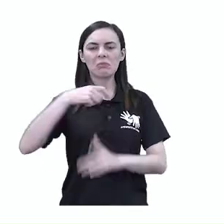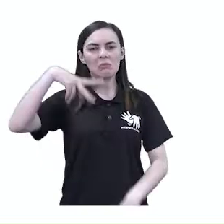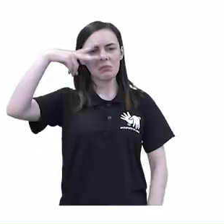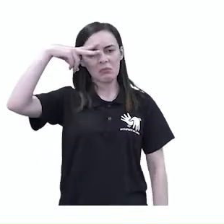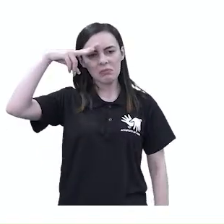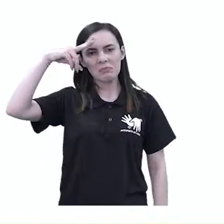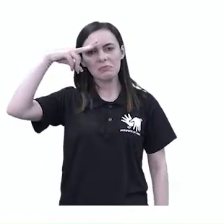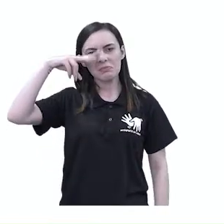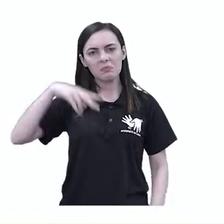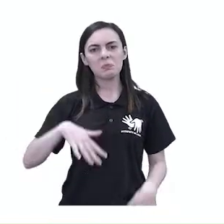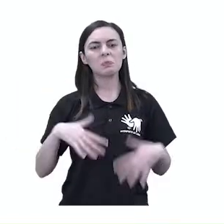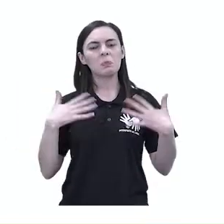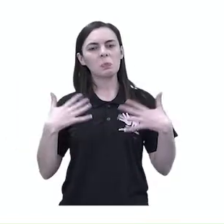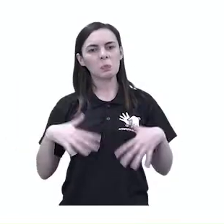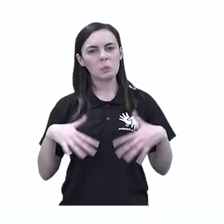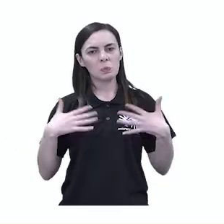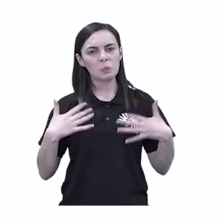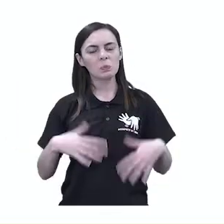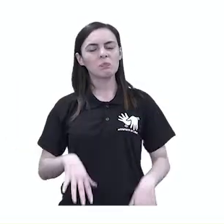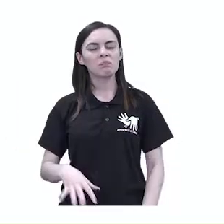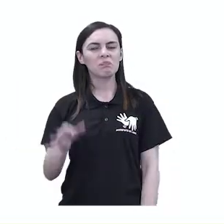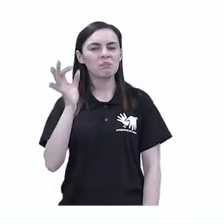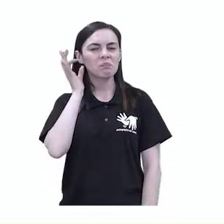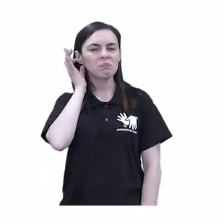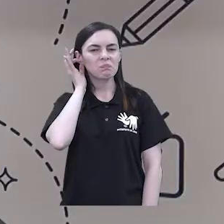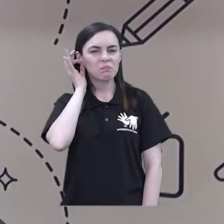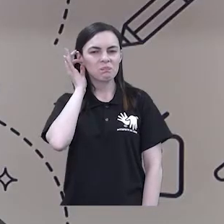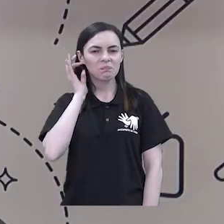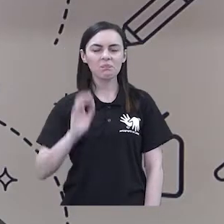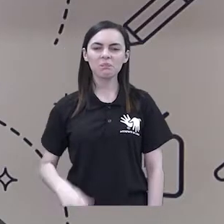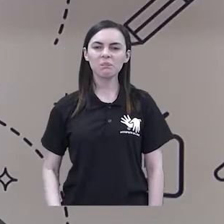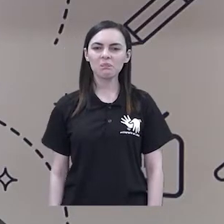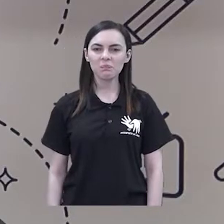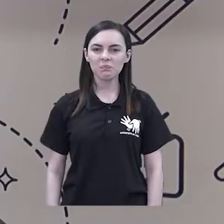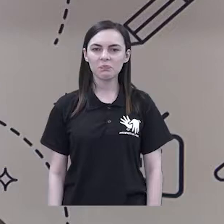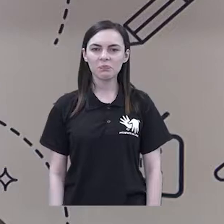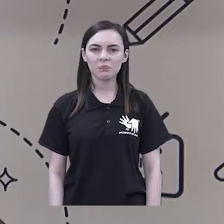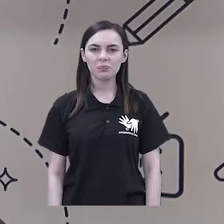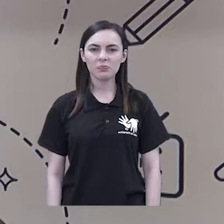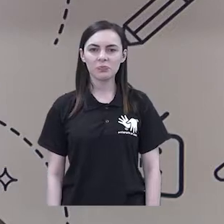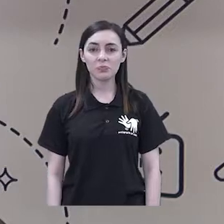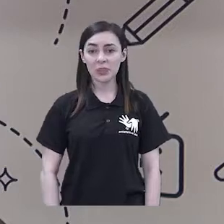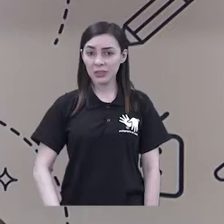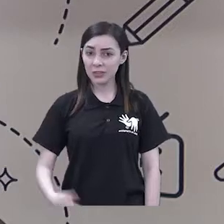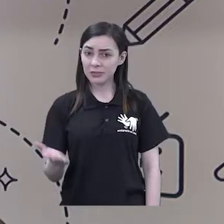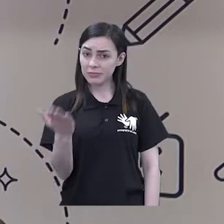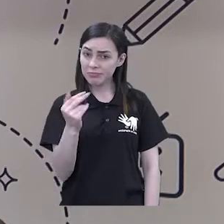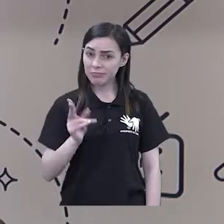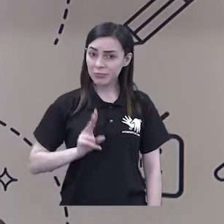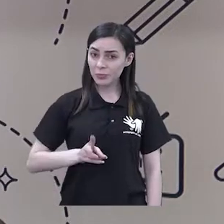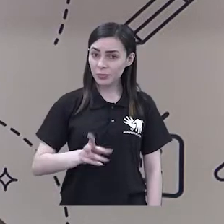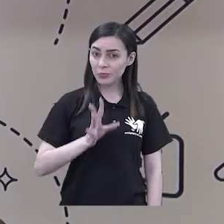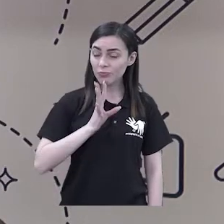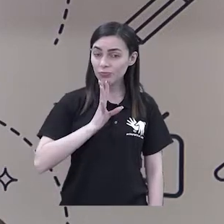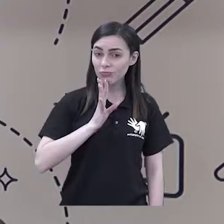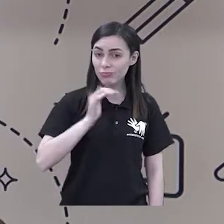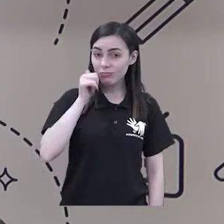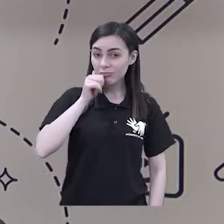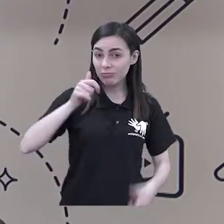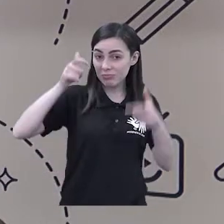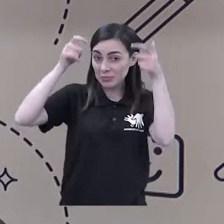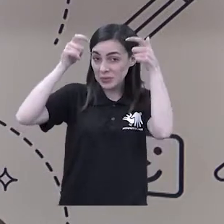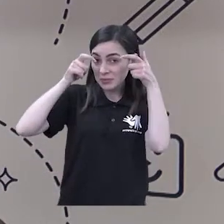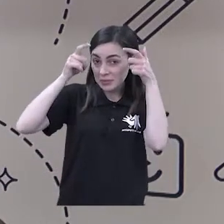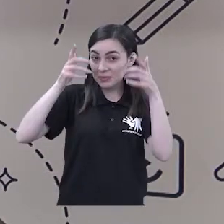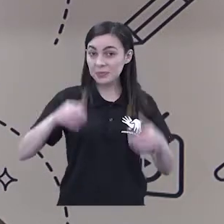que marcou a história. Ótimo. Vamos continuar conhecendo princesas? E